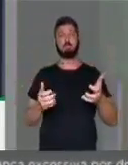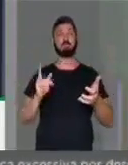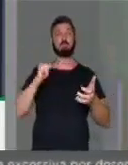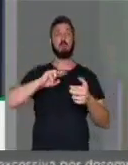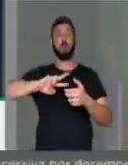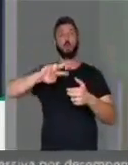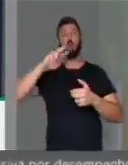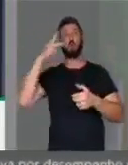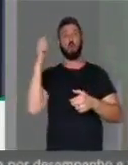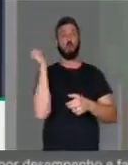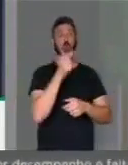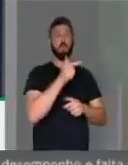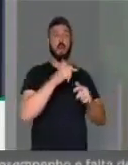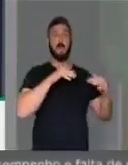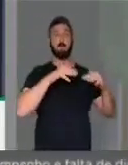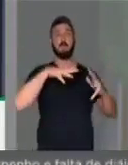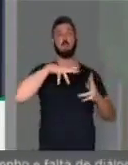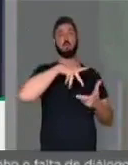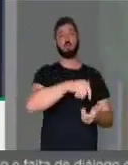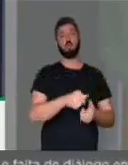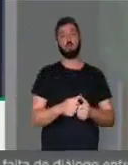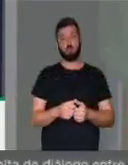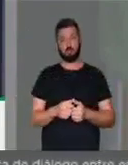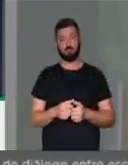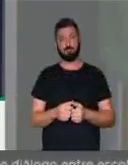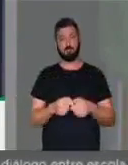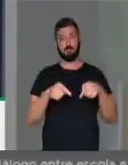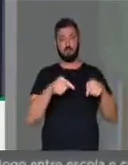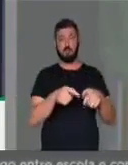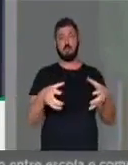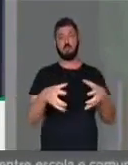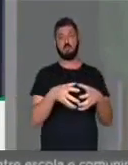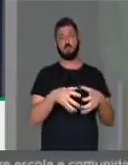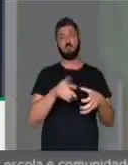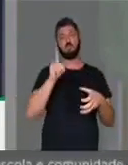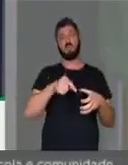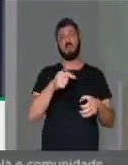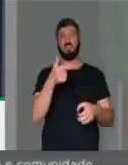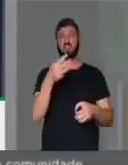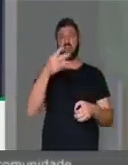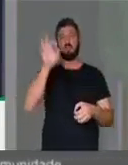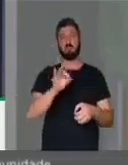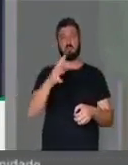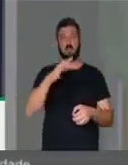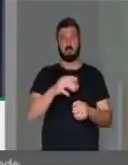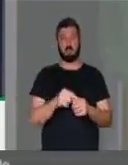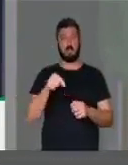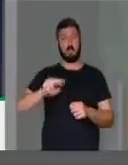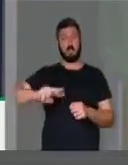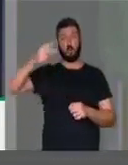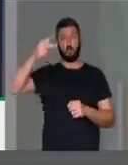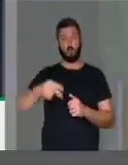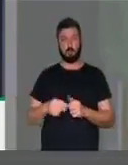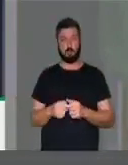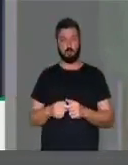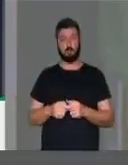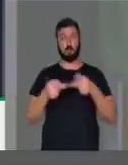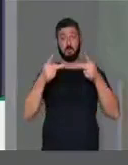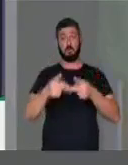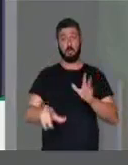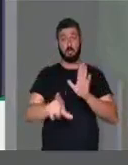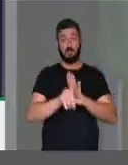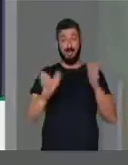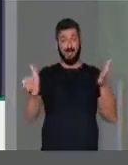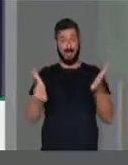o dobro da média mundial para esse setor, que é de 23%. O presente projeto